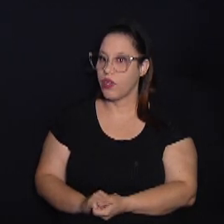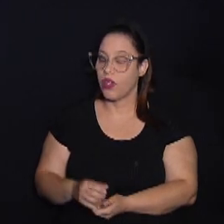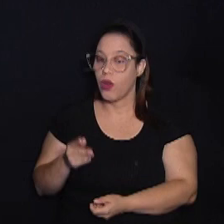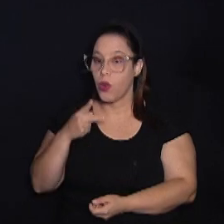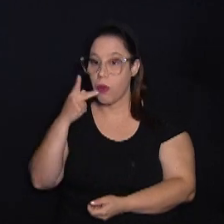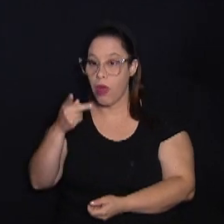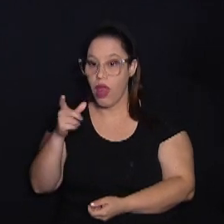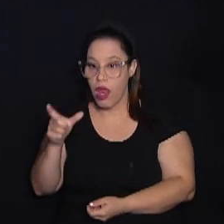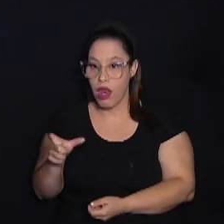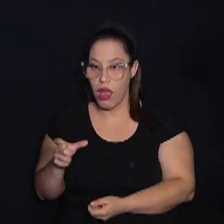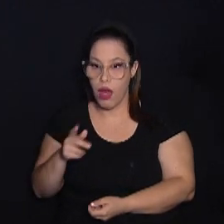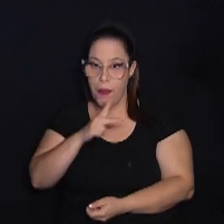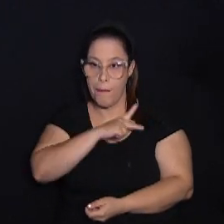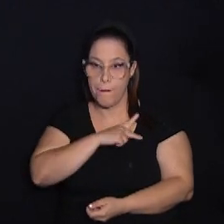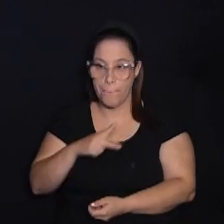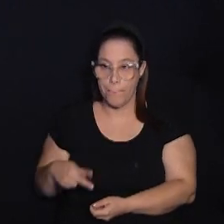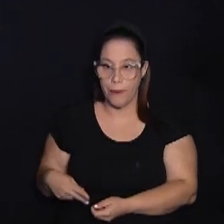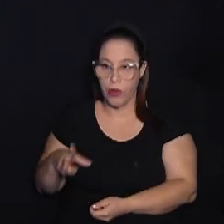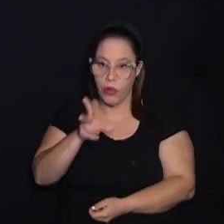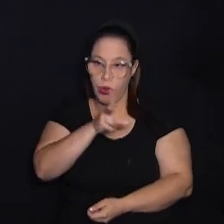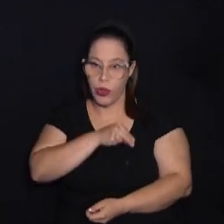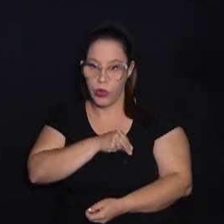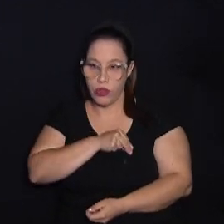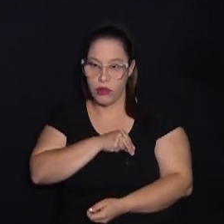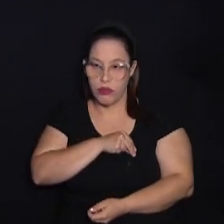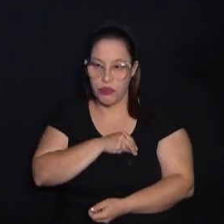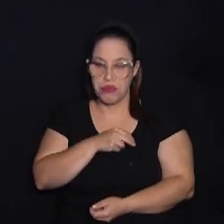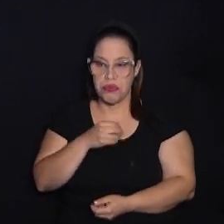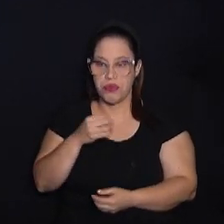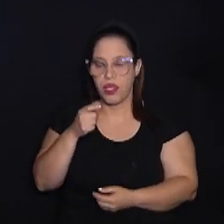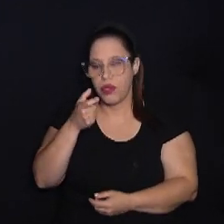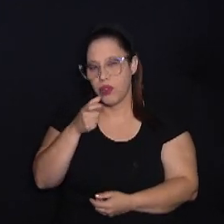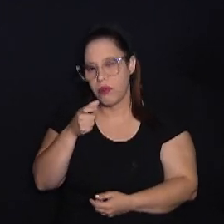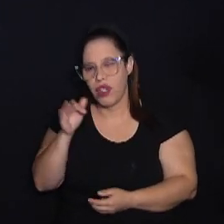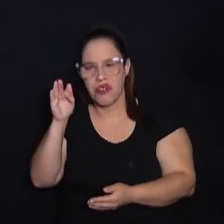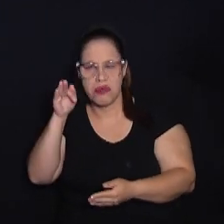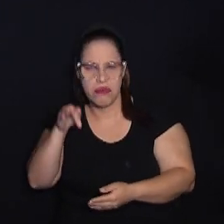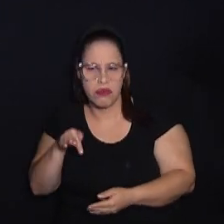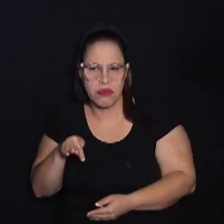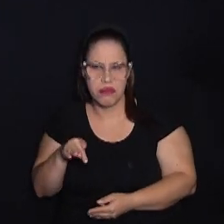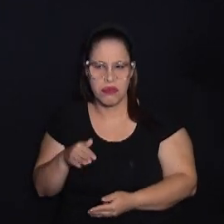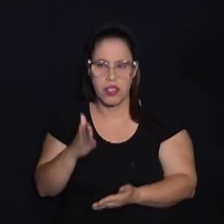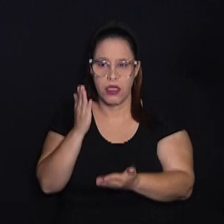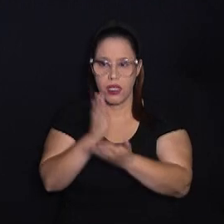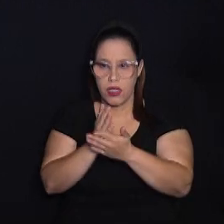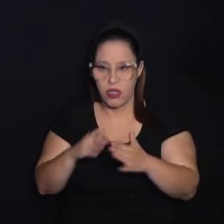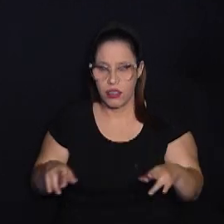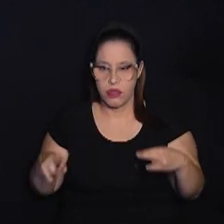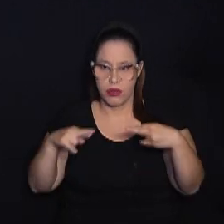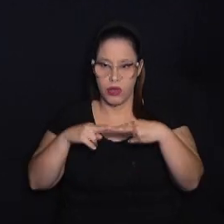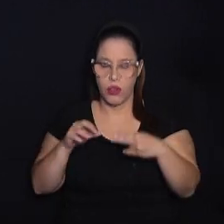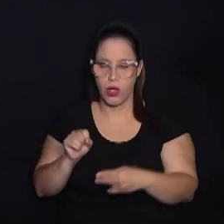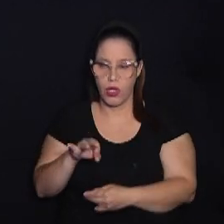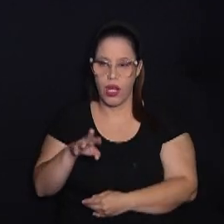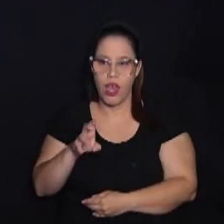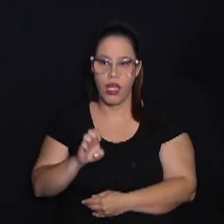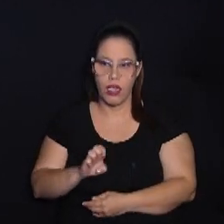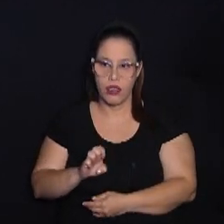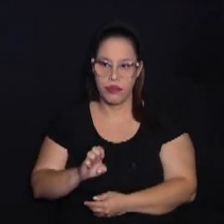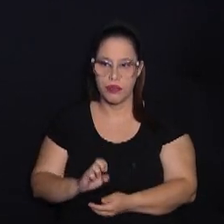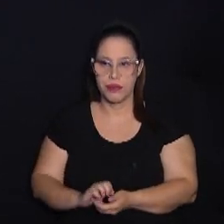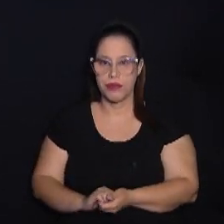a palavra agora o presidente Luiz Rossini para suas considerações finais e para declarar encerrada esta reunião solene.